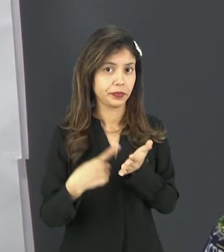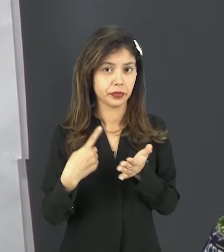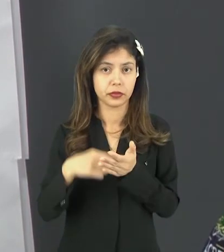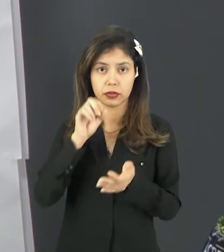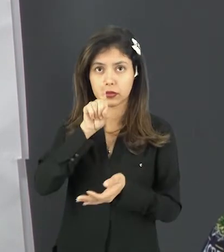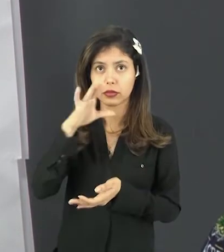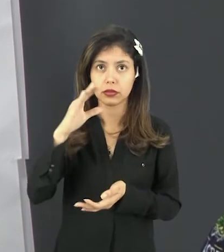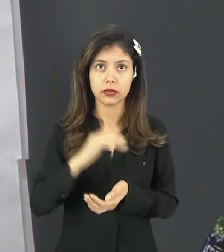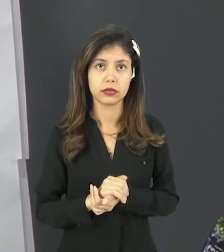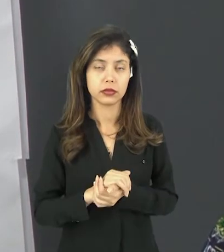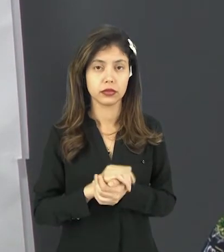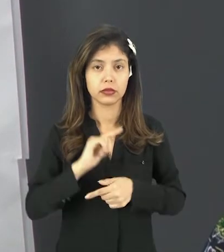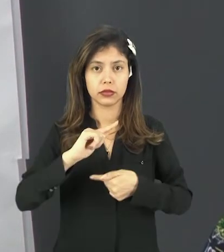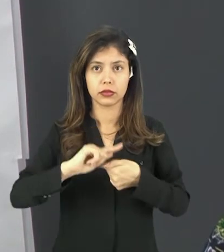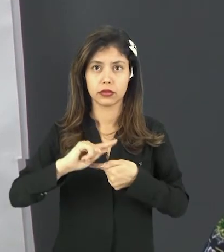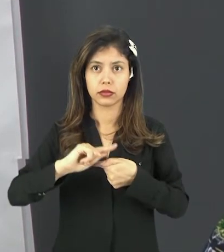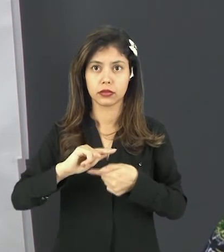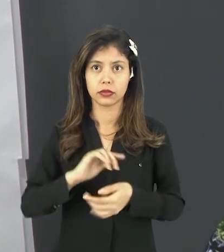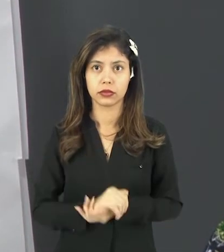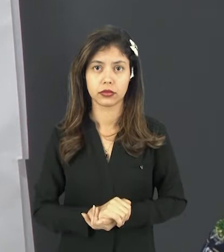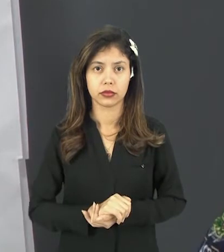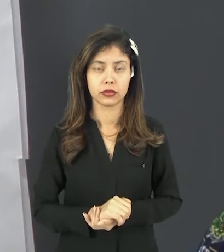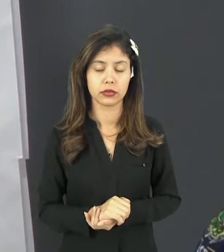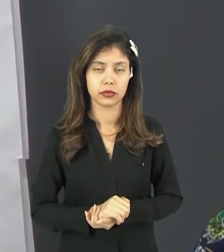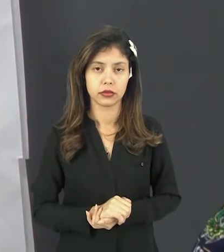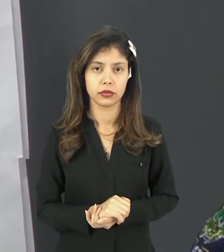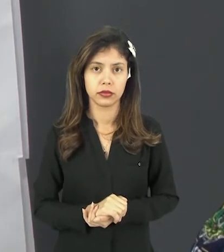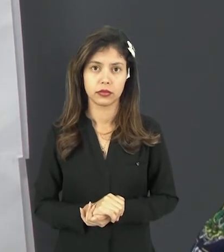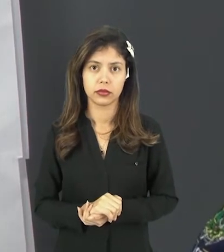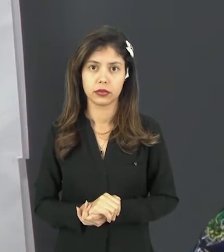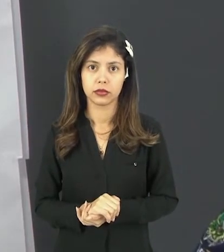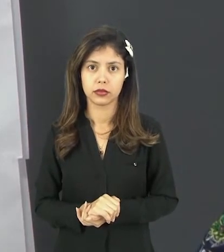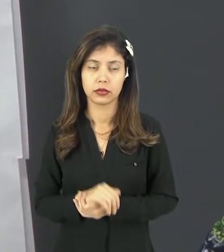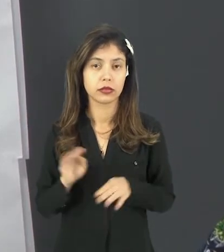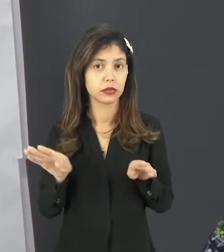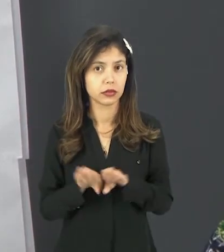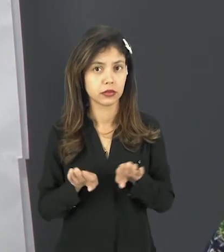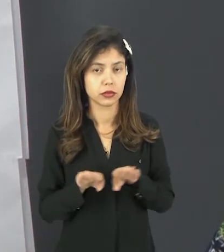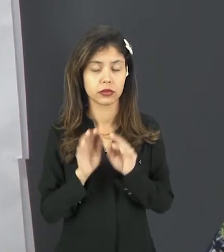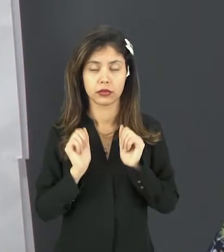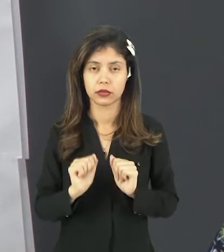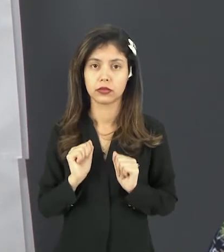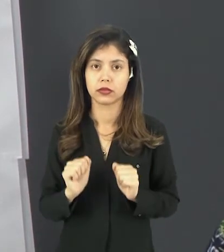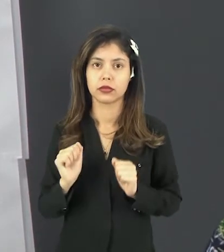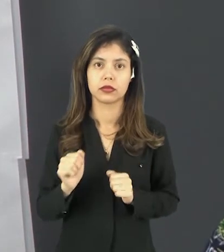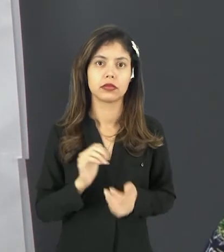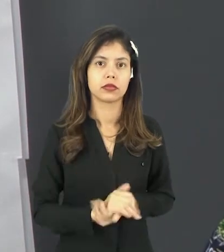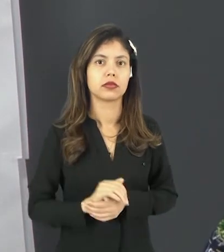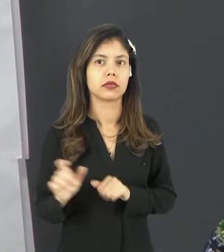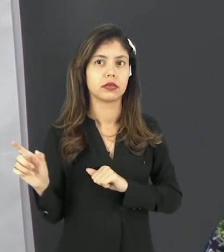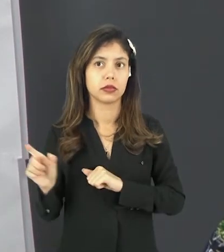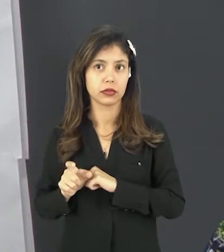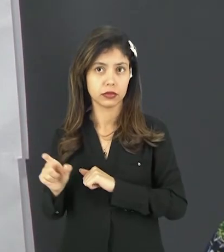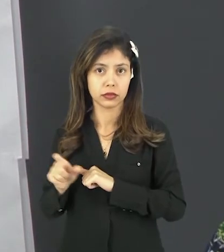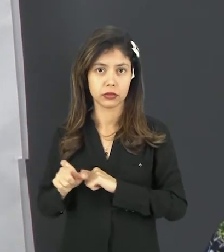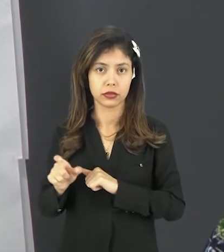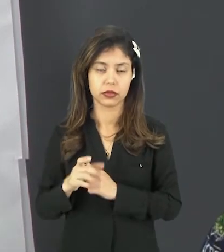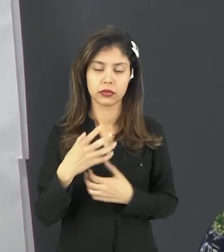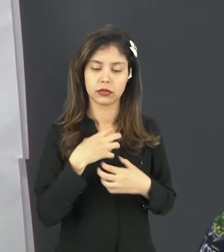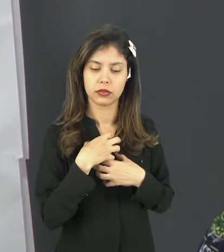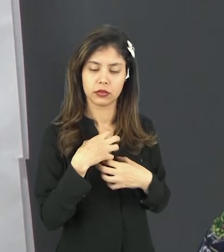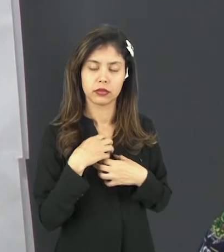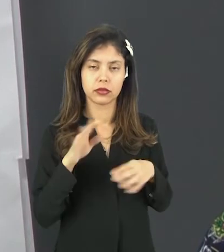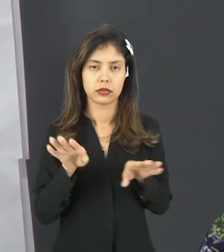classe gramatical, ok? E também pode também ser um substantivo. Depende do